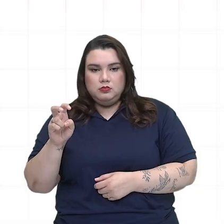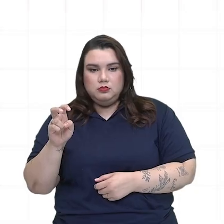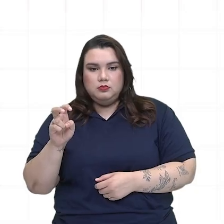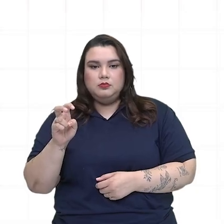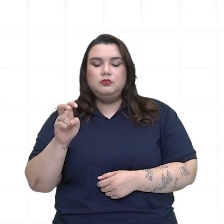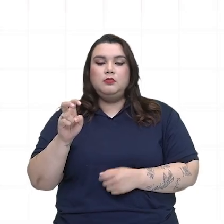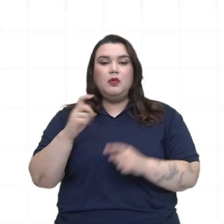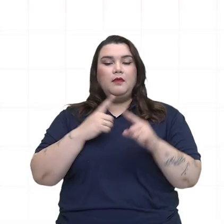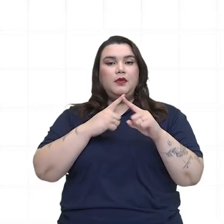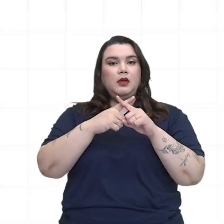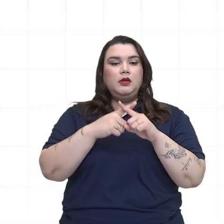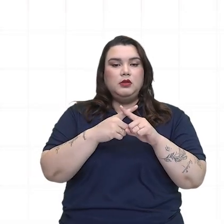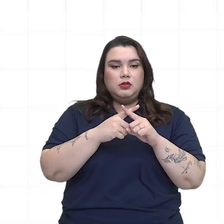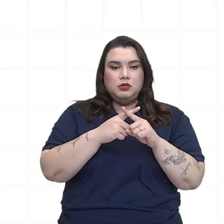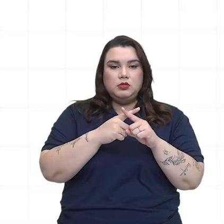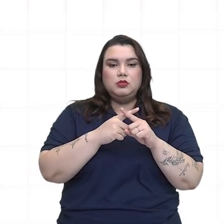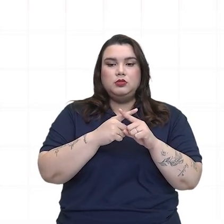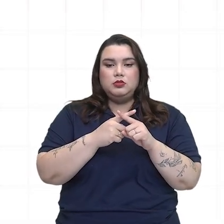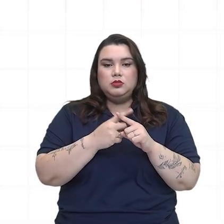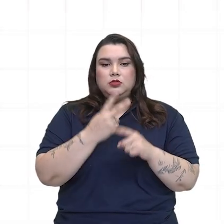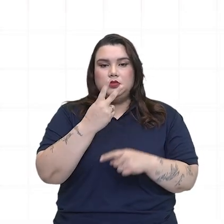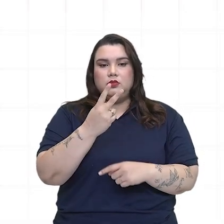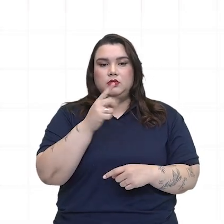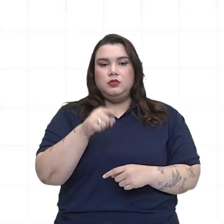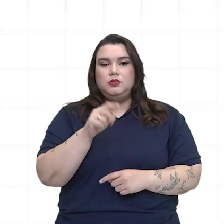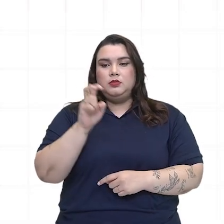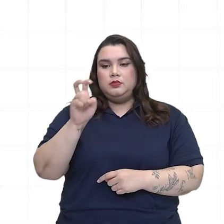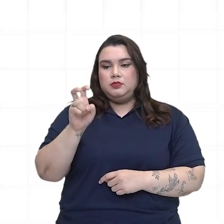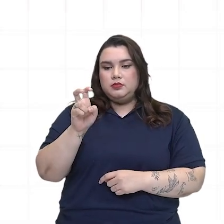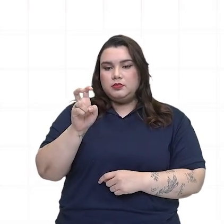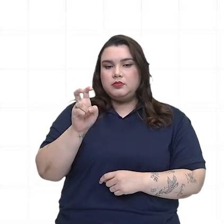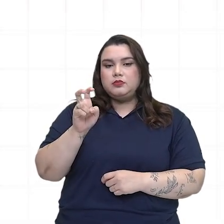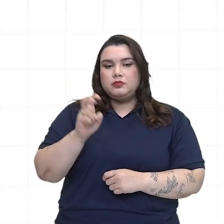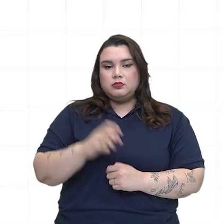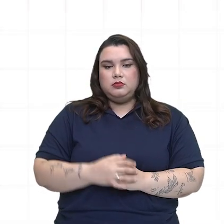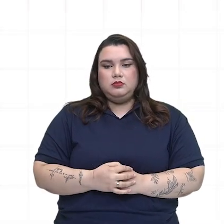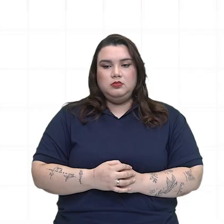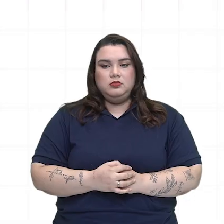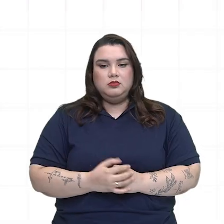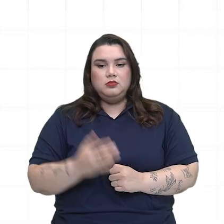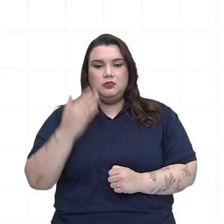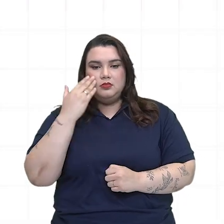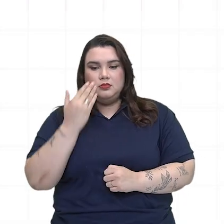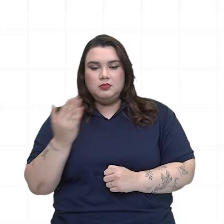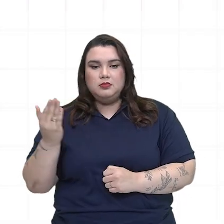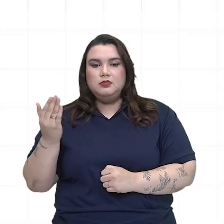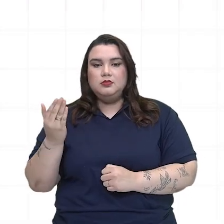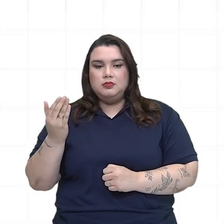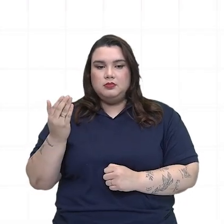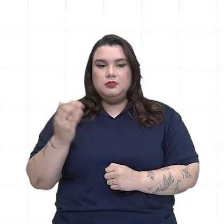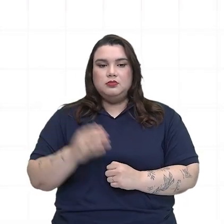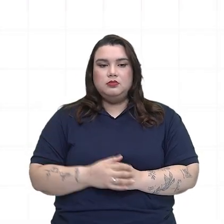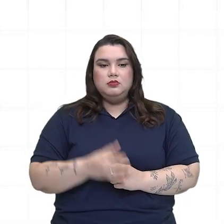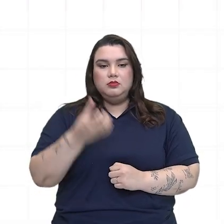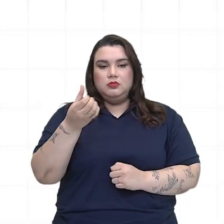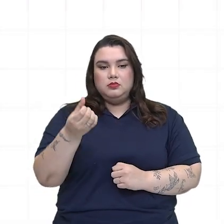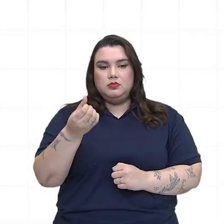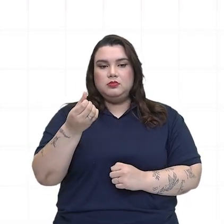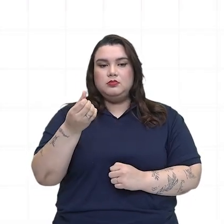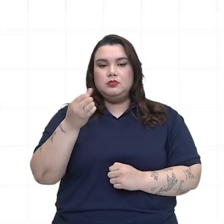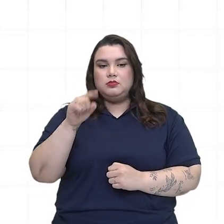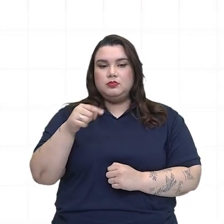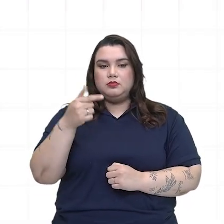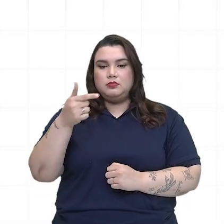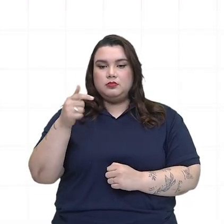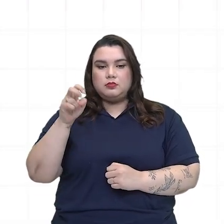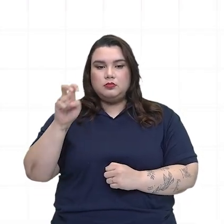0,25 e vai multiplicar por 2,5. Aí, ó. Multiplicando